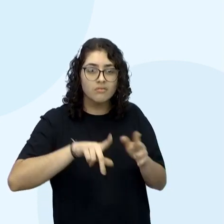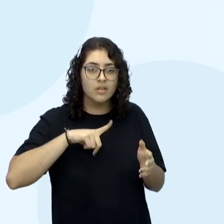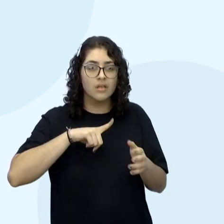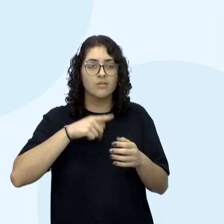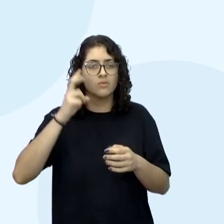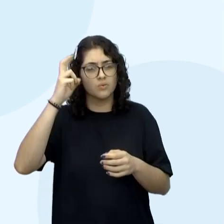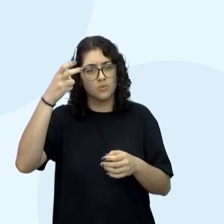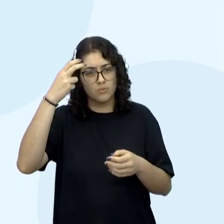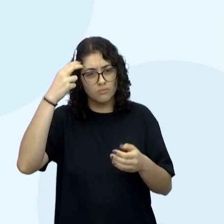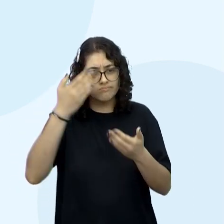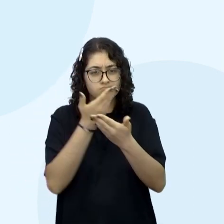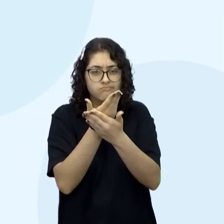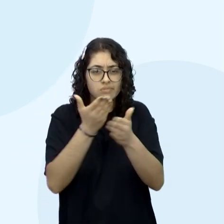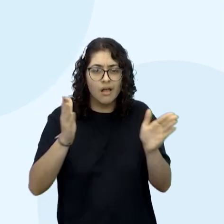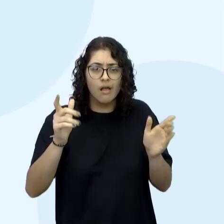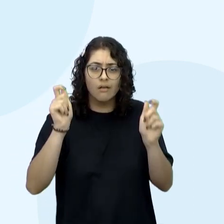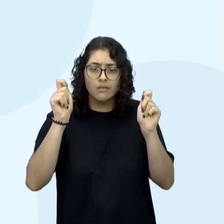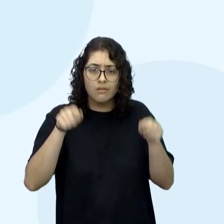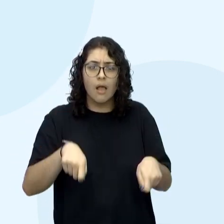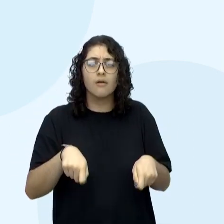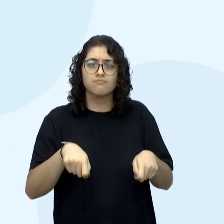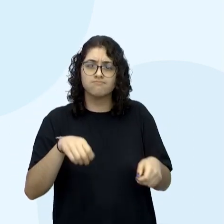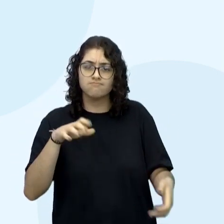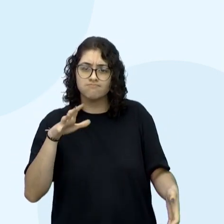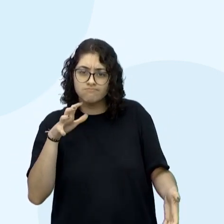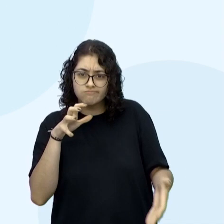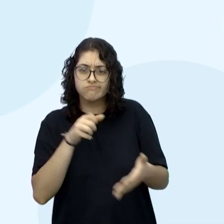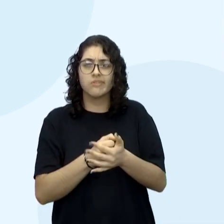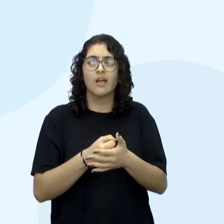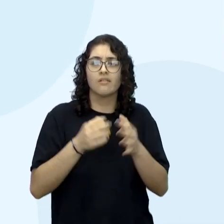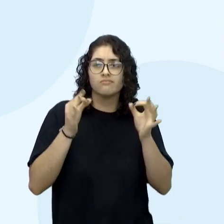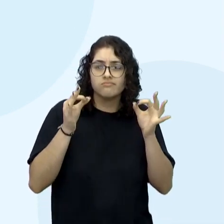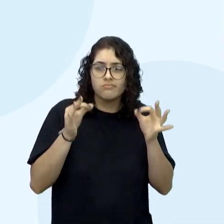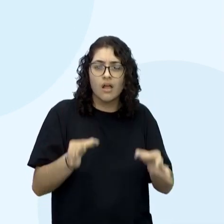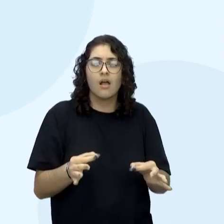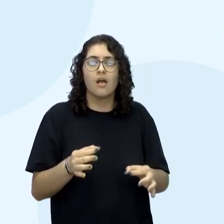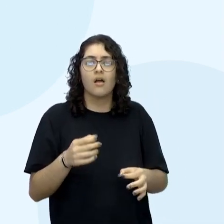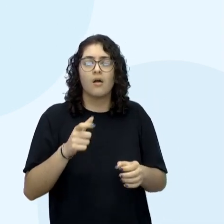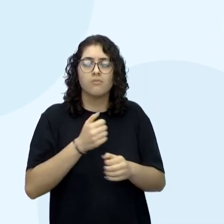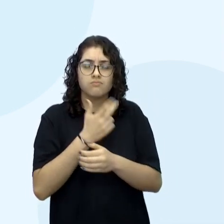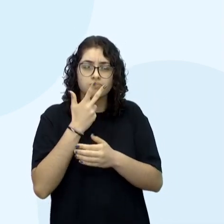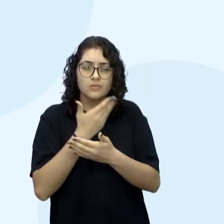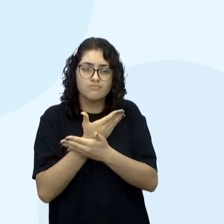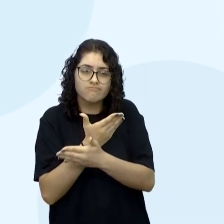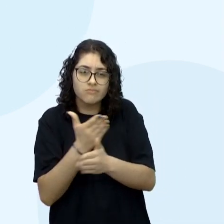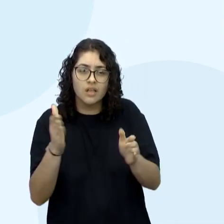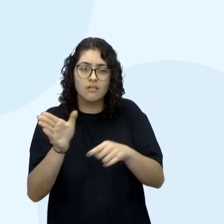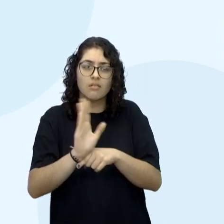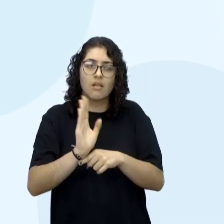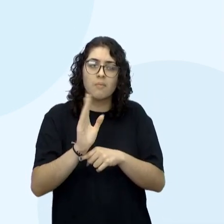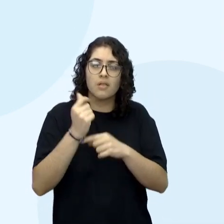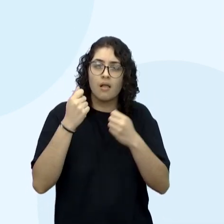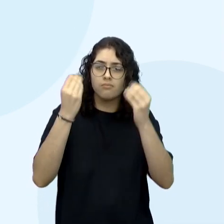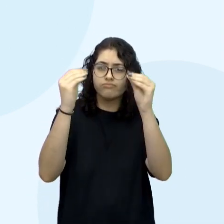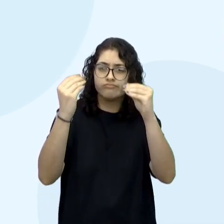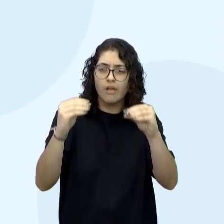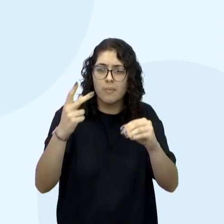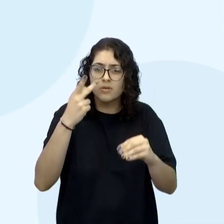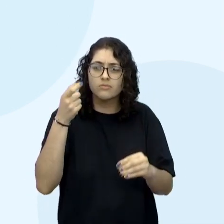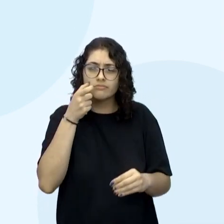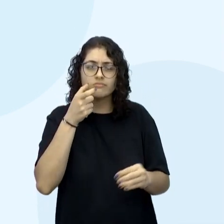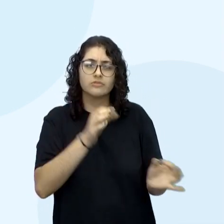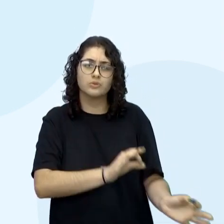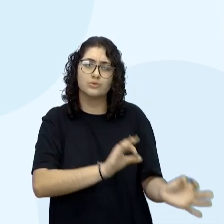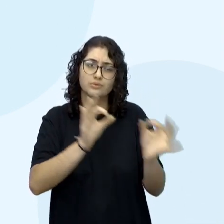mercado conseguem efetivamente aumentar o número de filmes realizados e levar o cinema brasileiro de volta à cena mundial. O filme